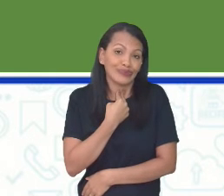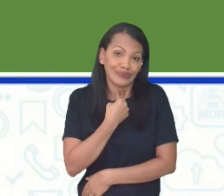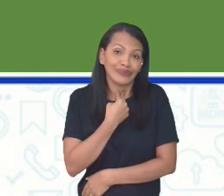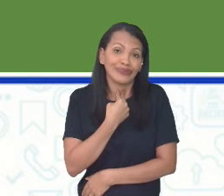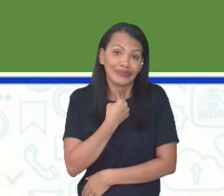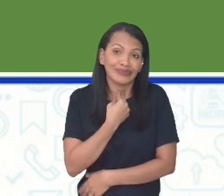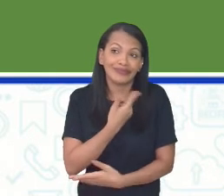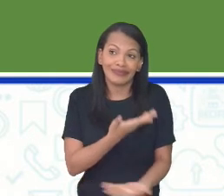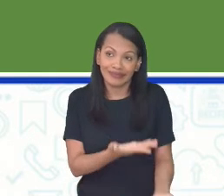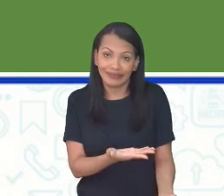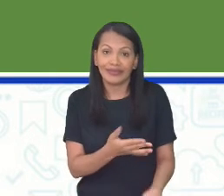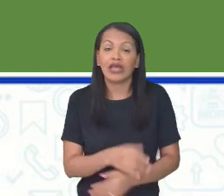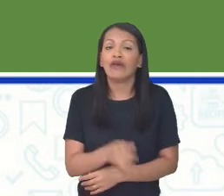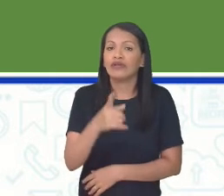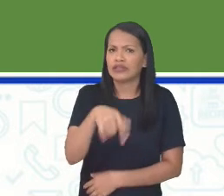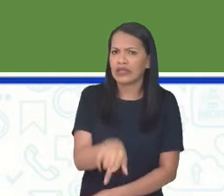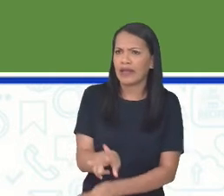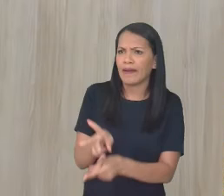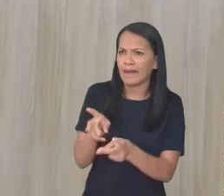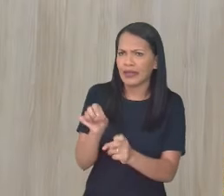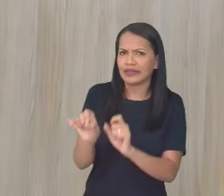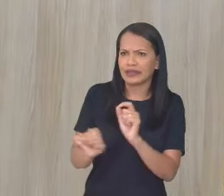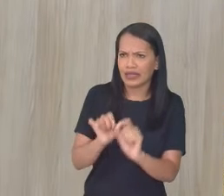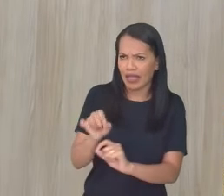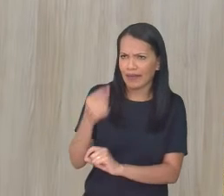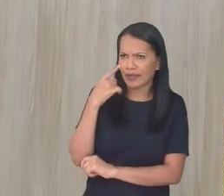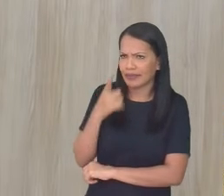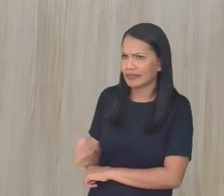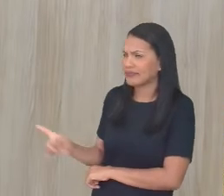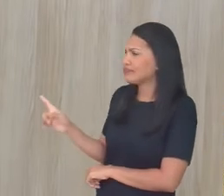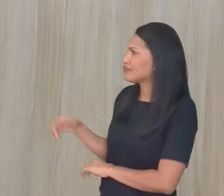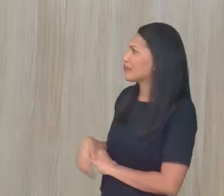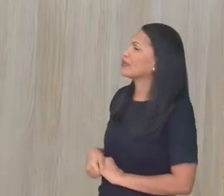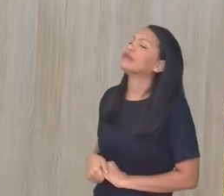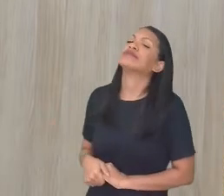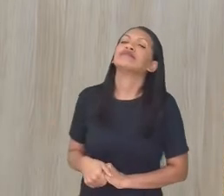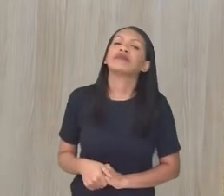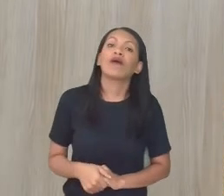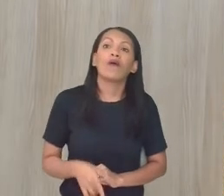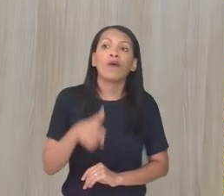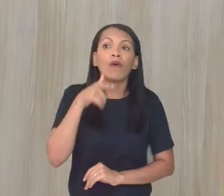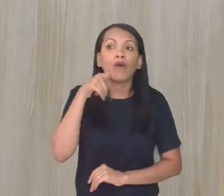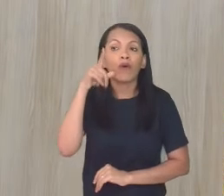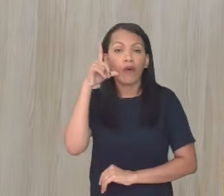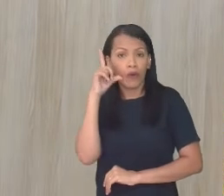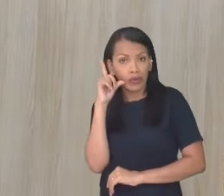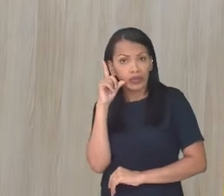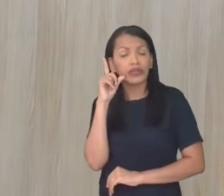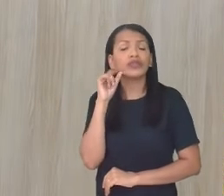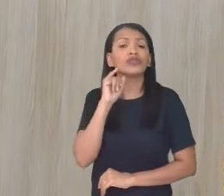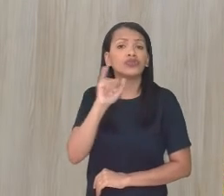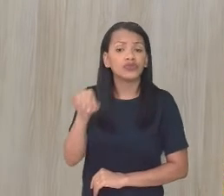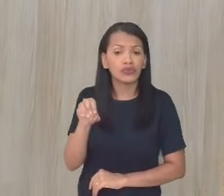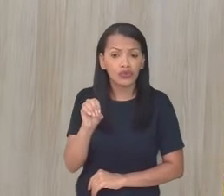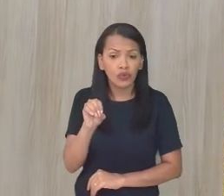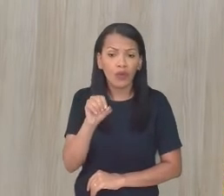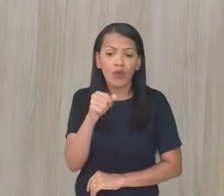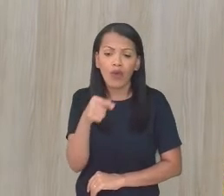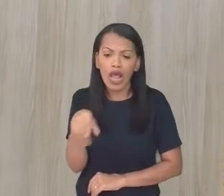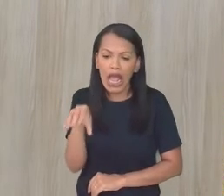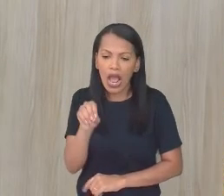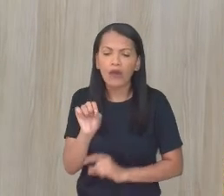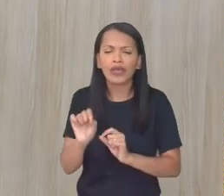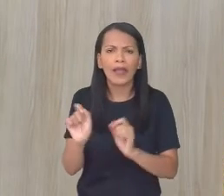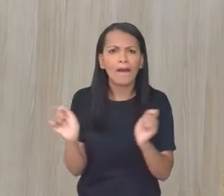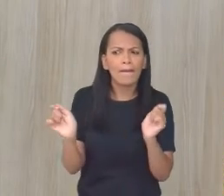mudou o som, né? Vocês percebem aí, João pôde estudar, é o verbo poder, não é? Então, pôde